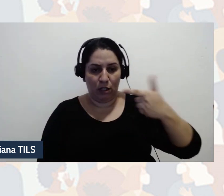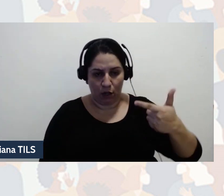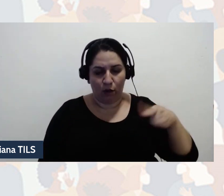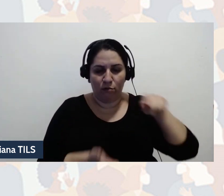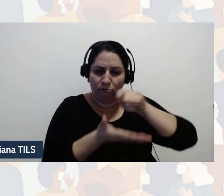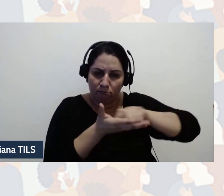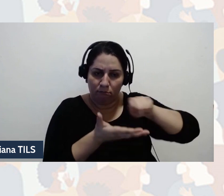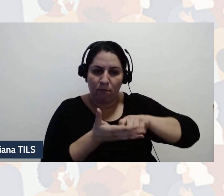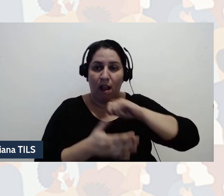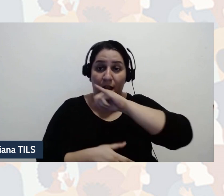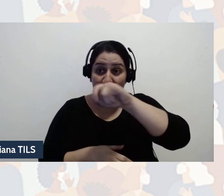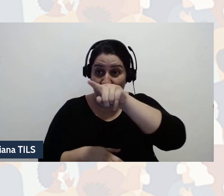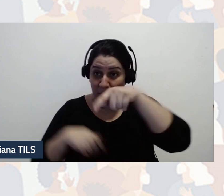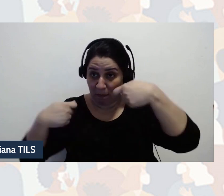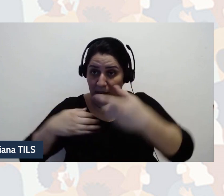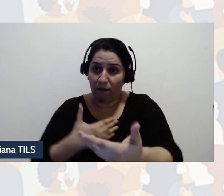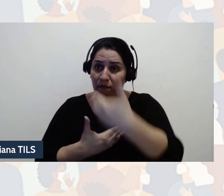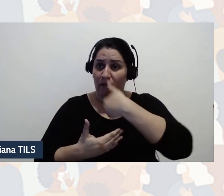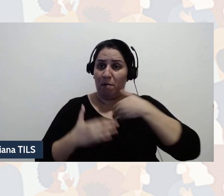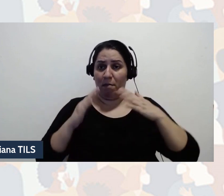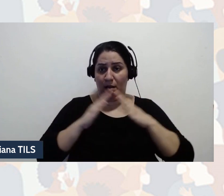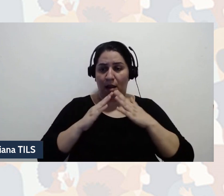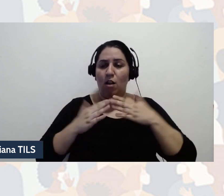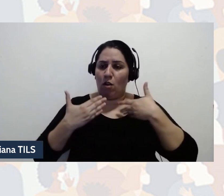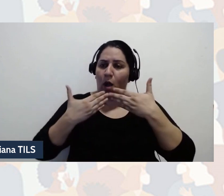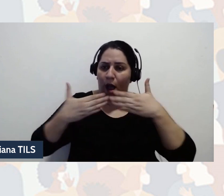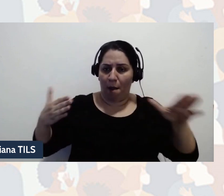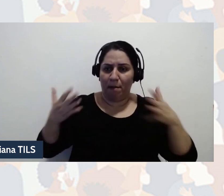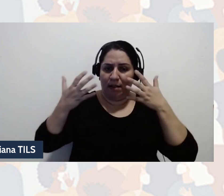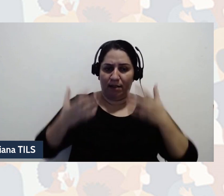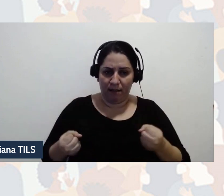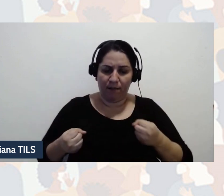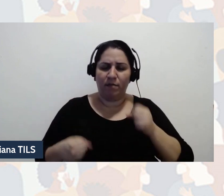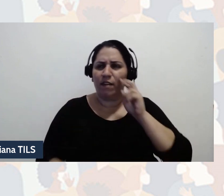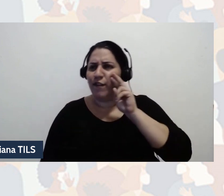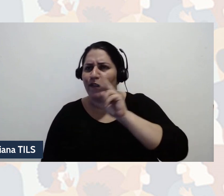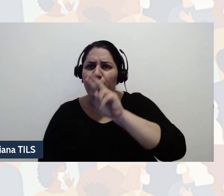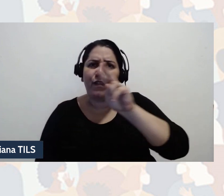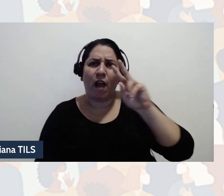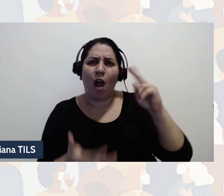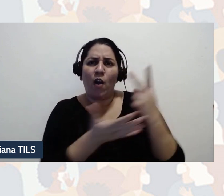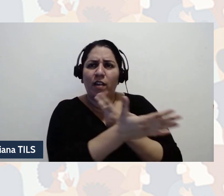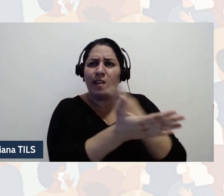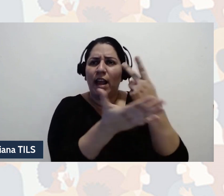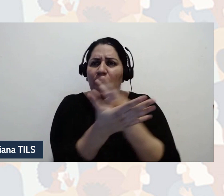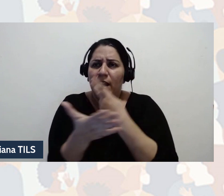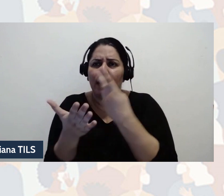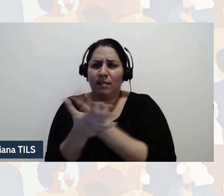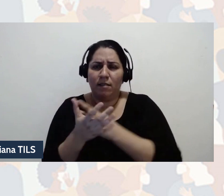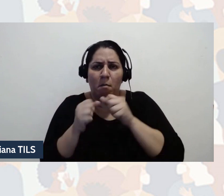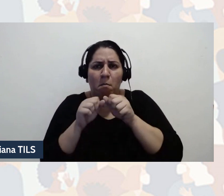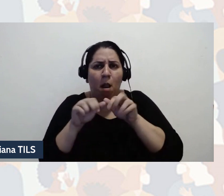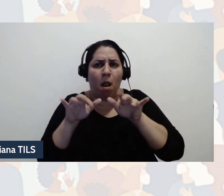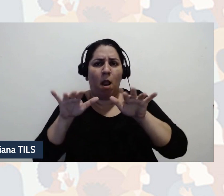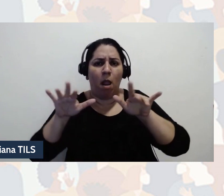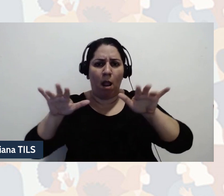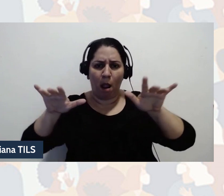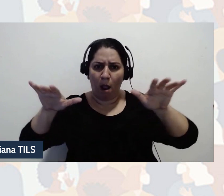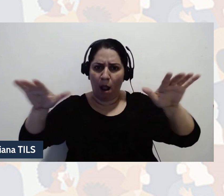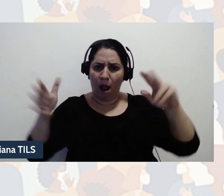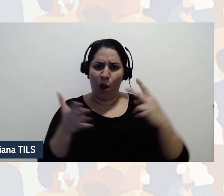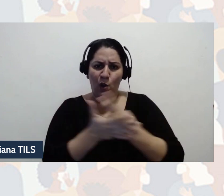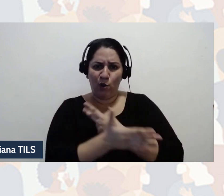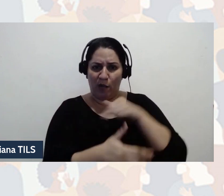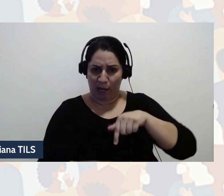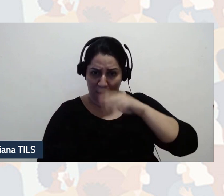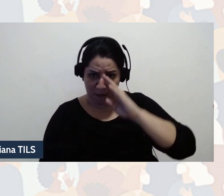para você". Então a gente viu esse tipo de iniciativa se multiplicar, né? Não só aqui no Brasil,